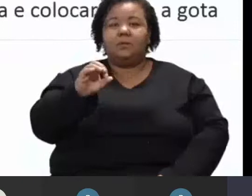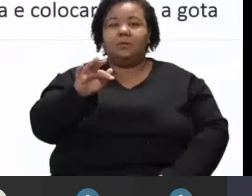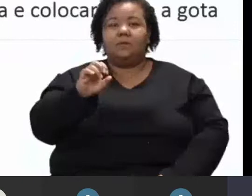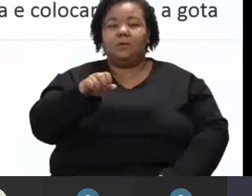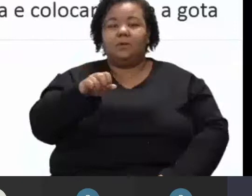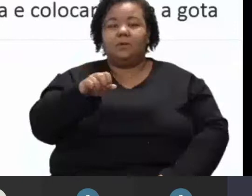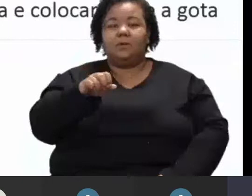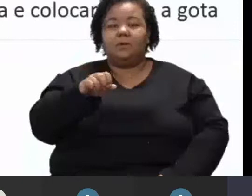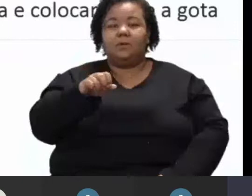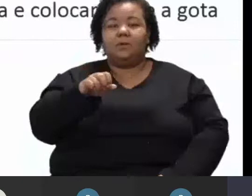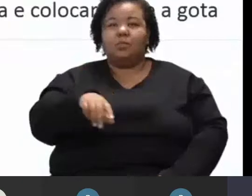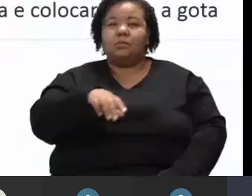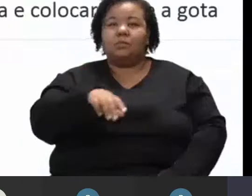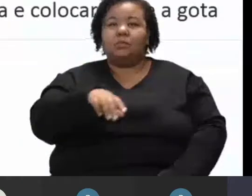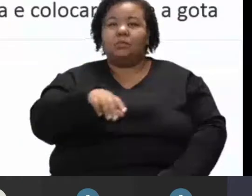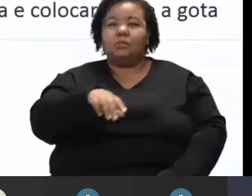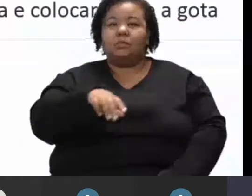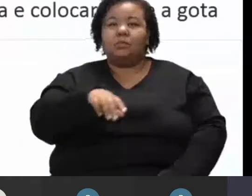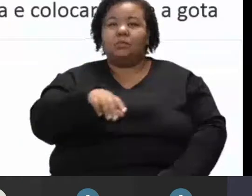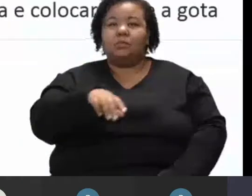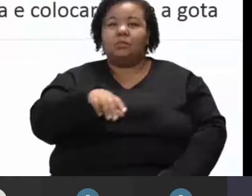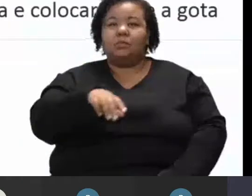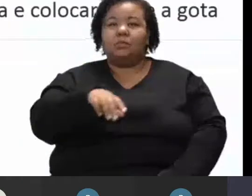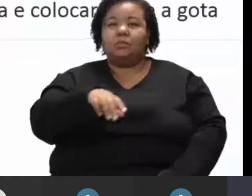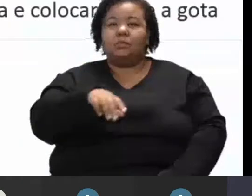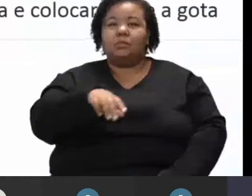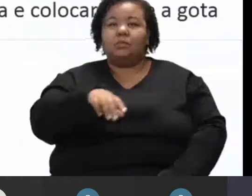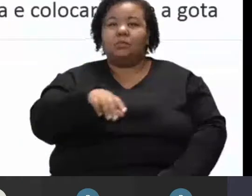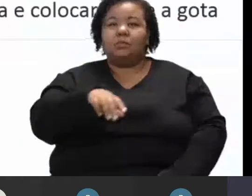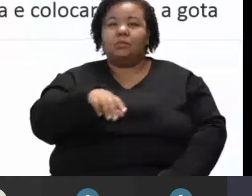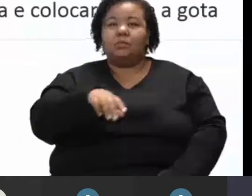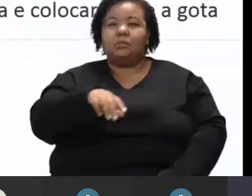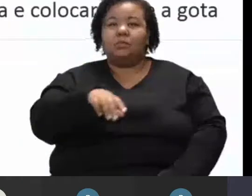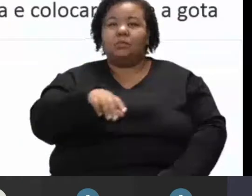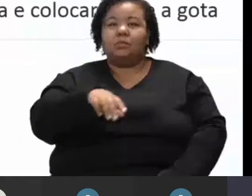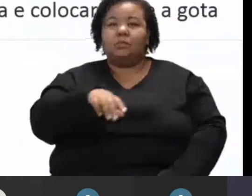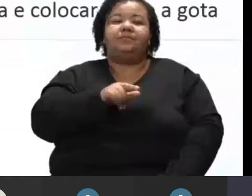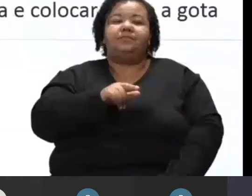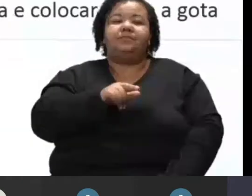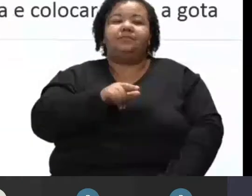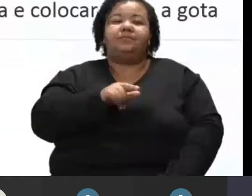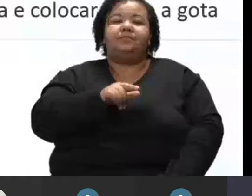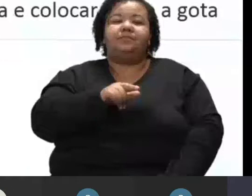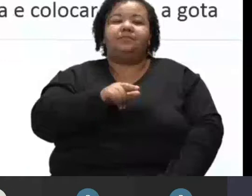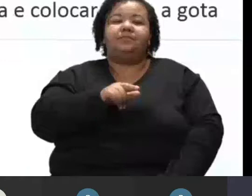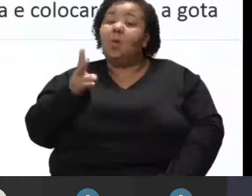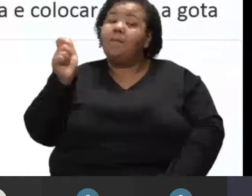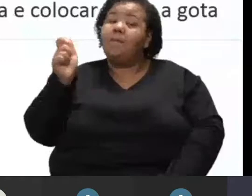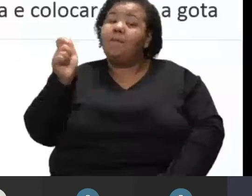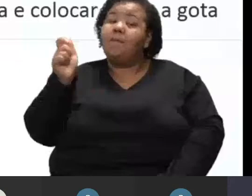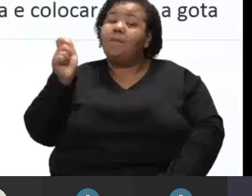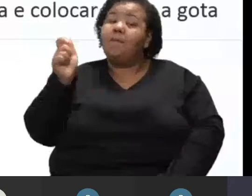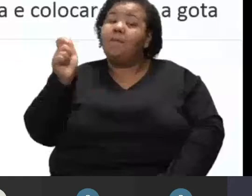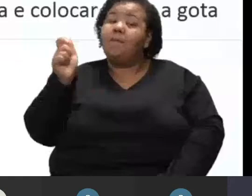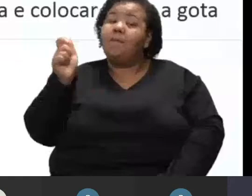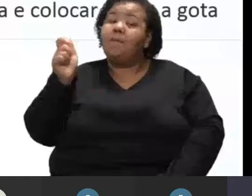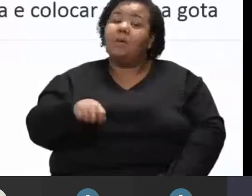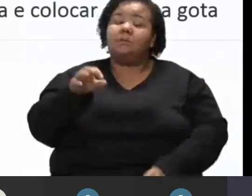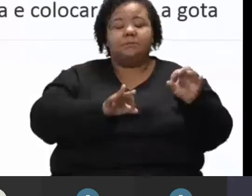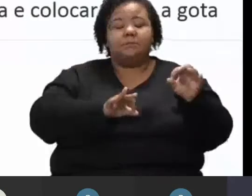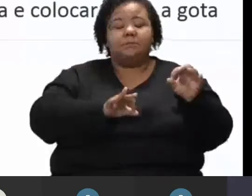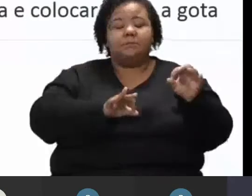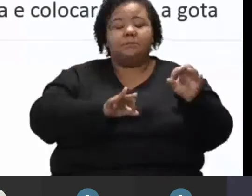lâmina com uma lamínula, tá? Ou você pode preparar essa lâmina, essa coloração, a partir de